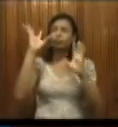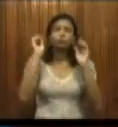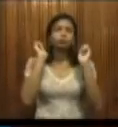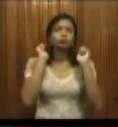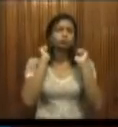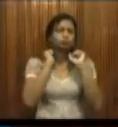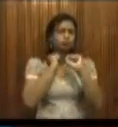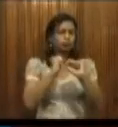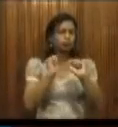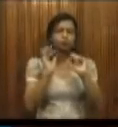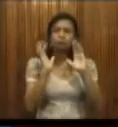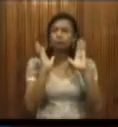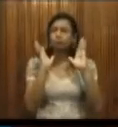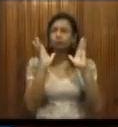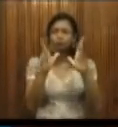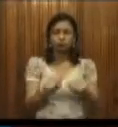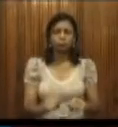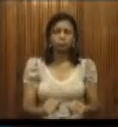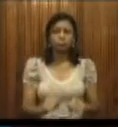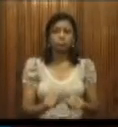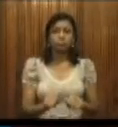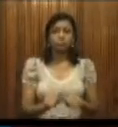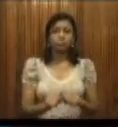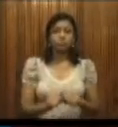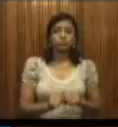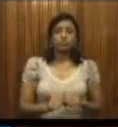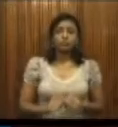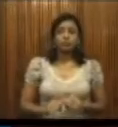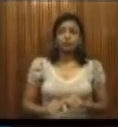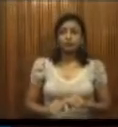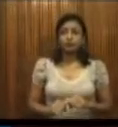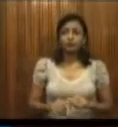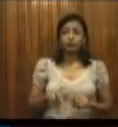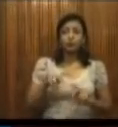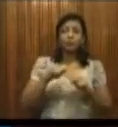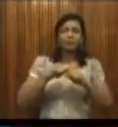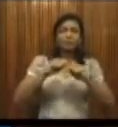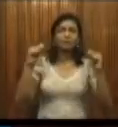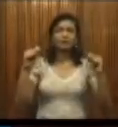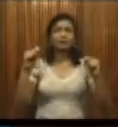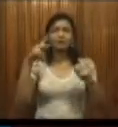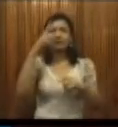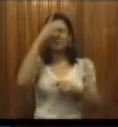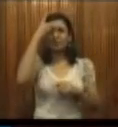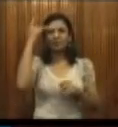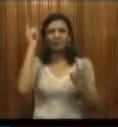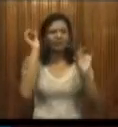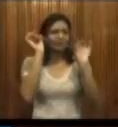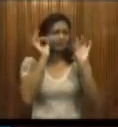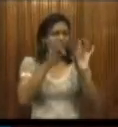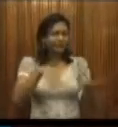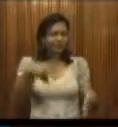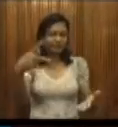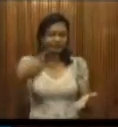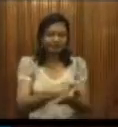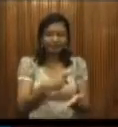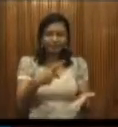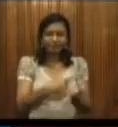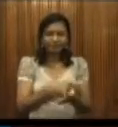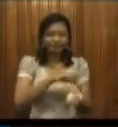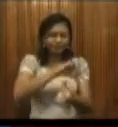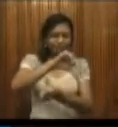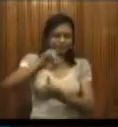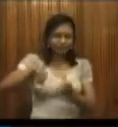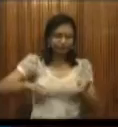Cristo você vence o seu vício. O que é impossível ao homem, abandonar o erro, transformar a